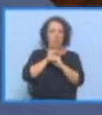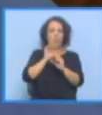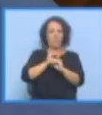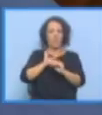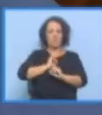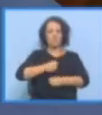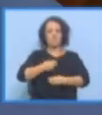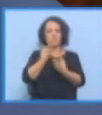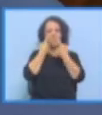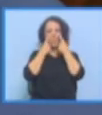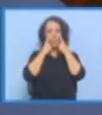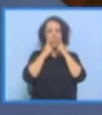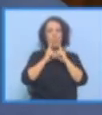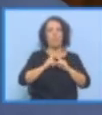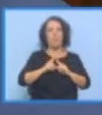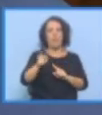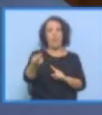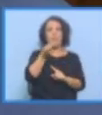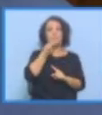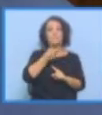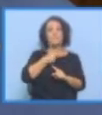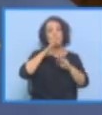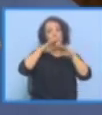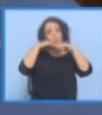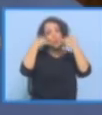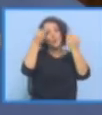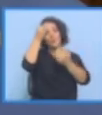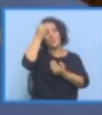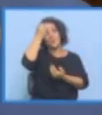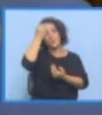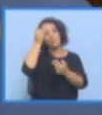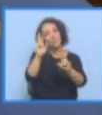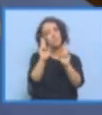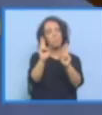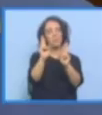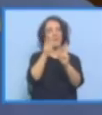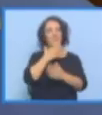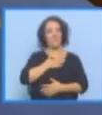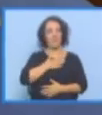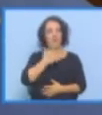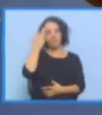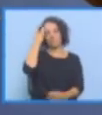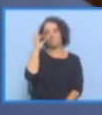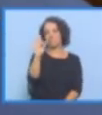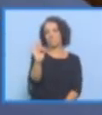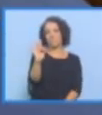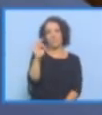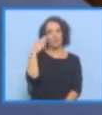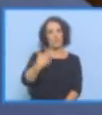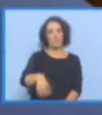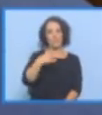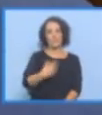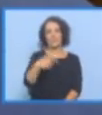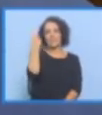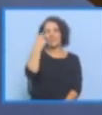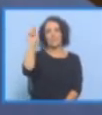ele respondia-me com um sorriso de esperança. E isso não se esquece, fica gravado para sempre. Isso, o seu